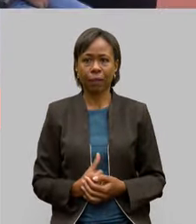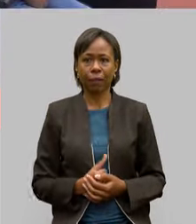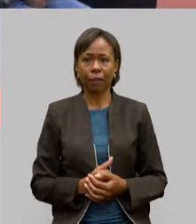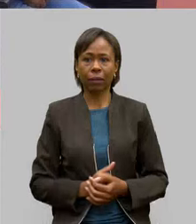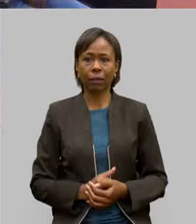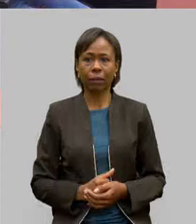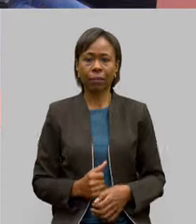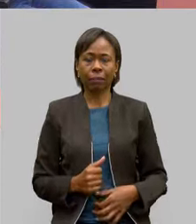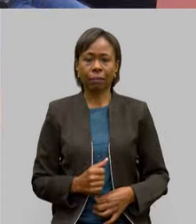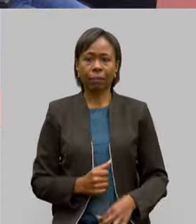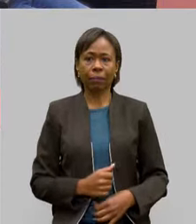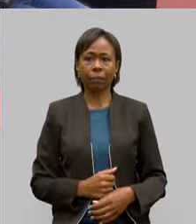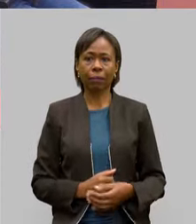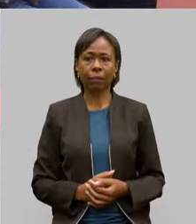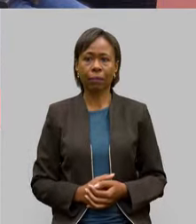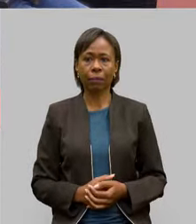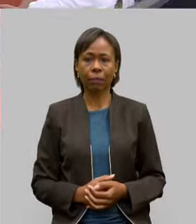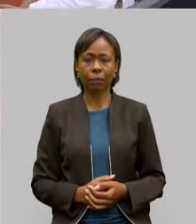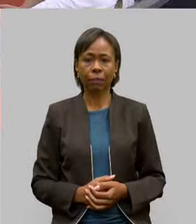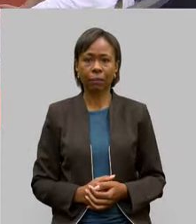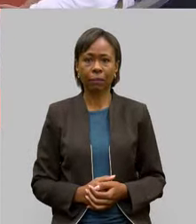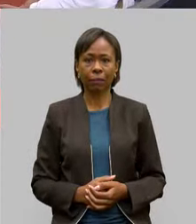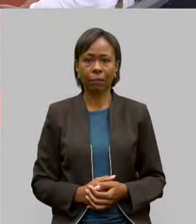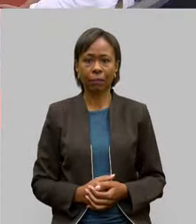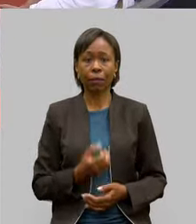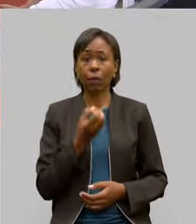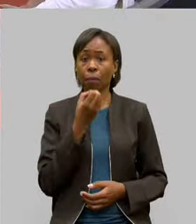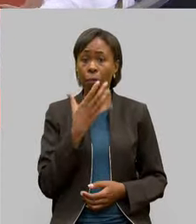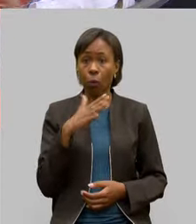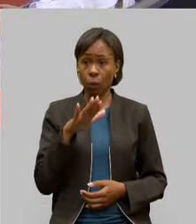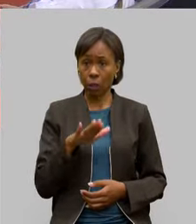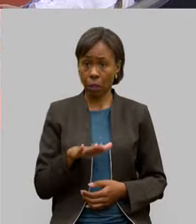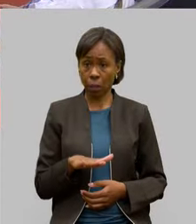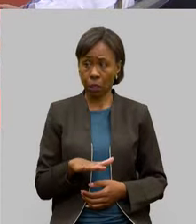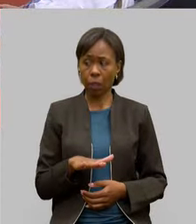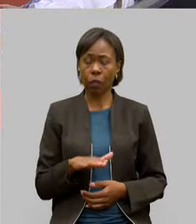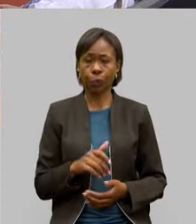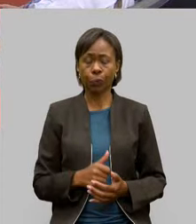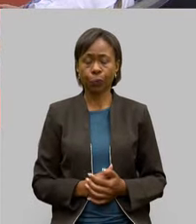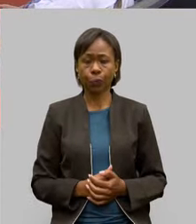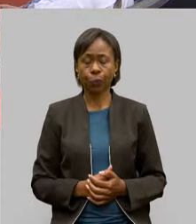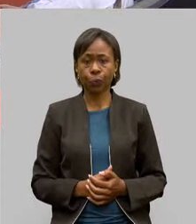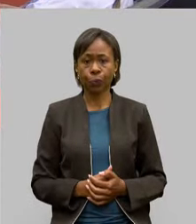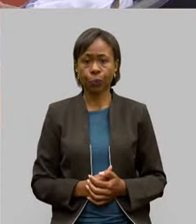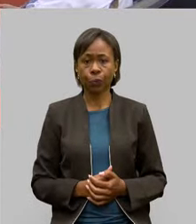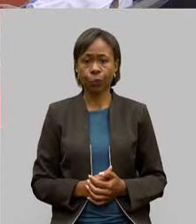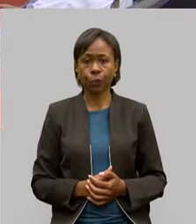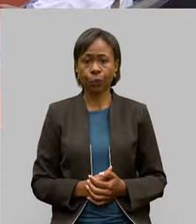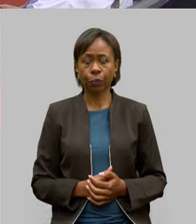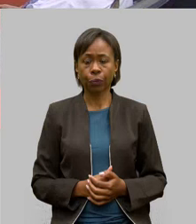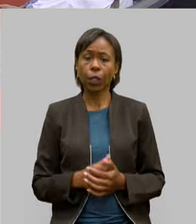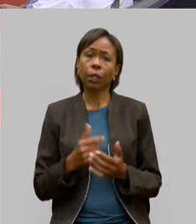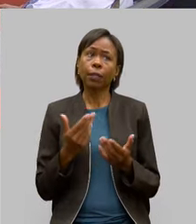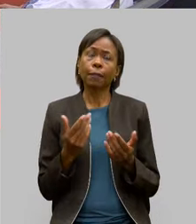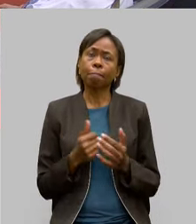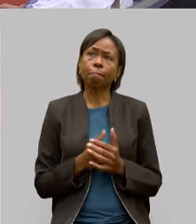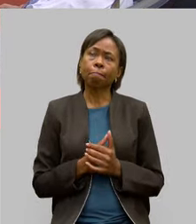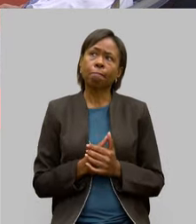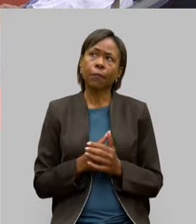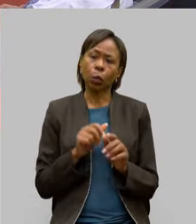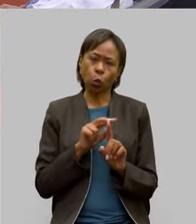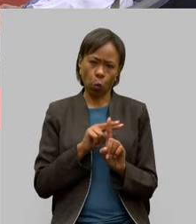Henrique bom eh Boa tarde novamente eh bom a questão do ponto de vista eh